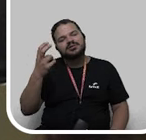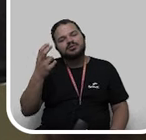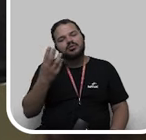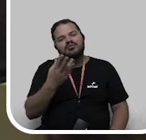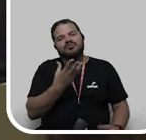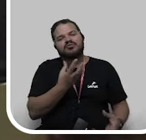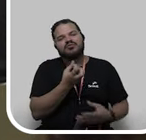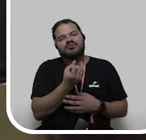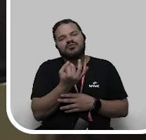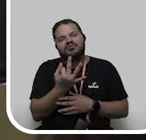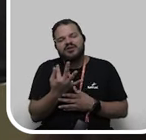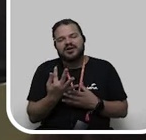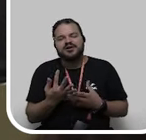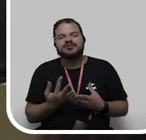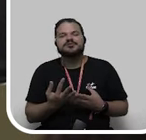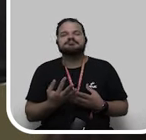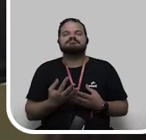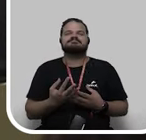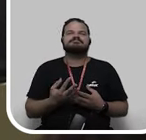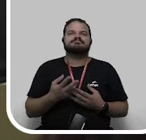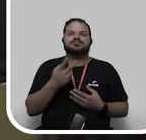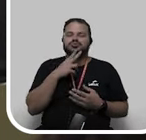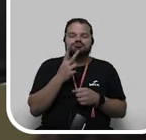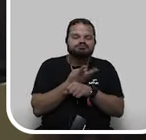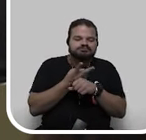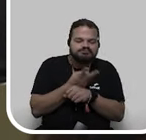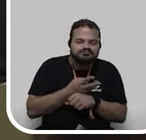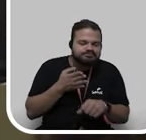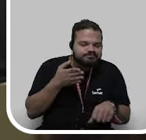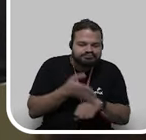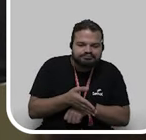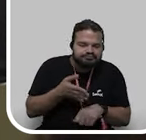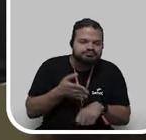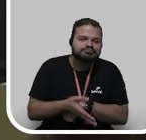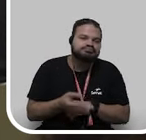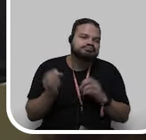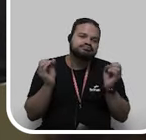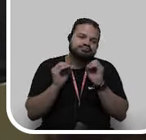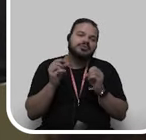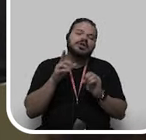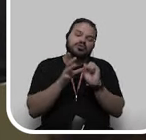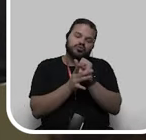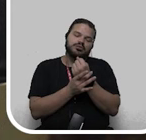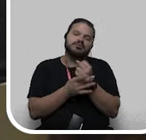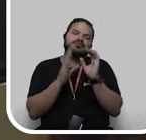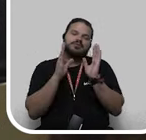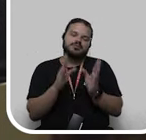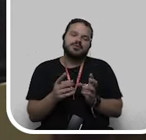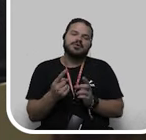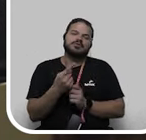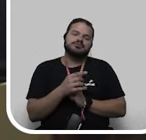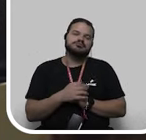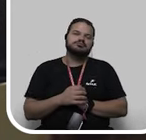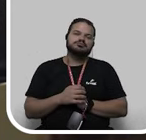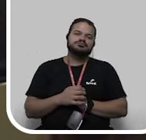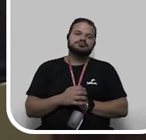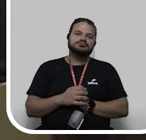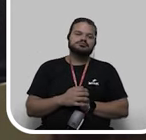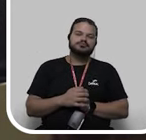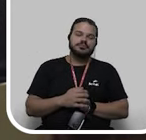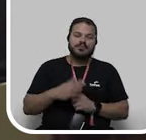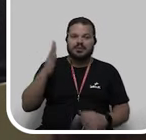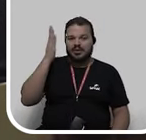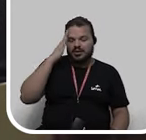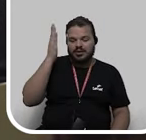muitas possibilidades não exploradas. E segurança é totalmente parte disso. Então, como a Eva falou, né, a gente sabe